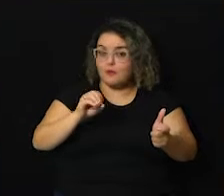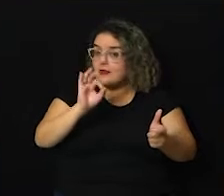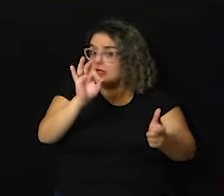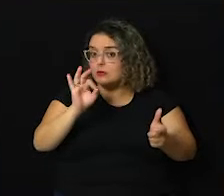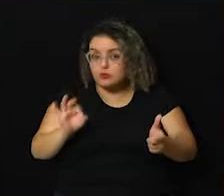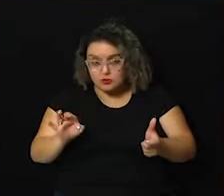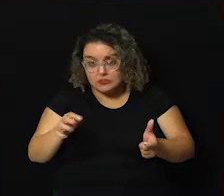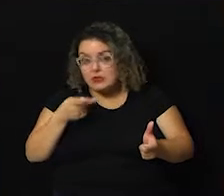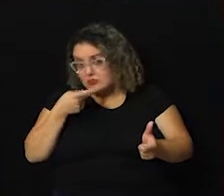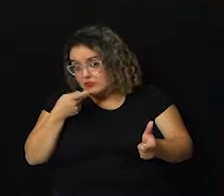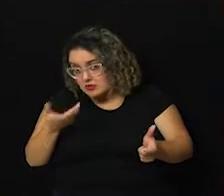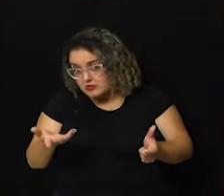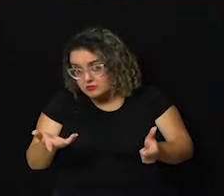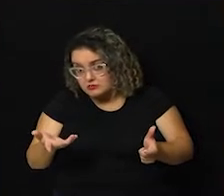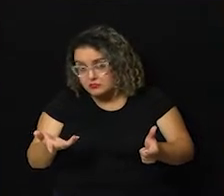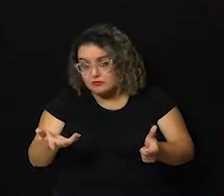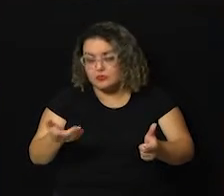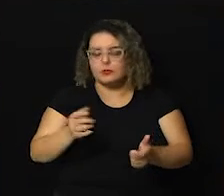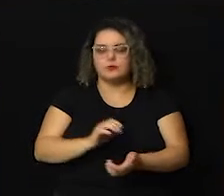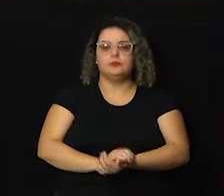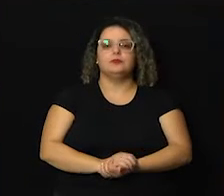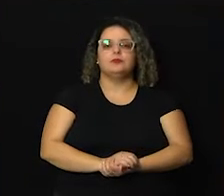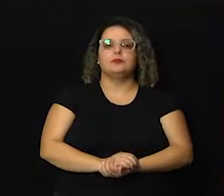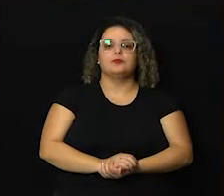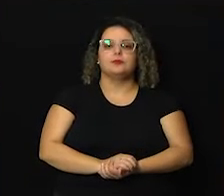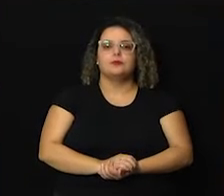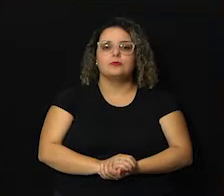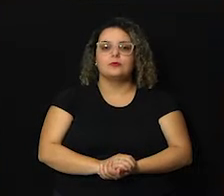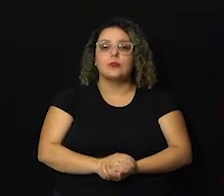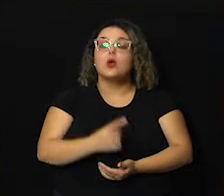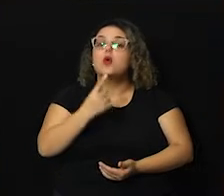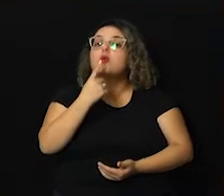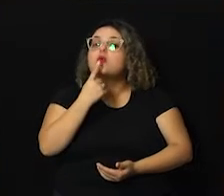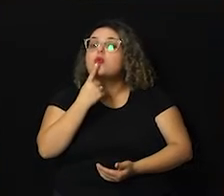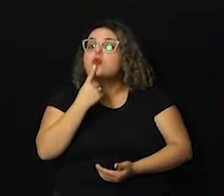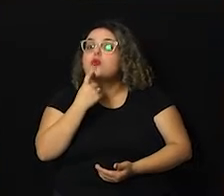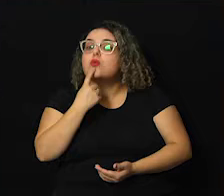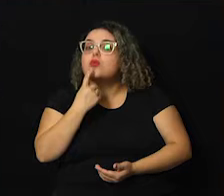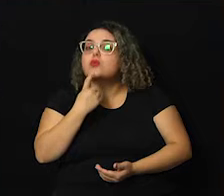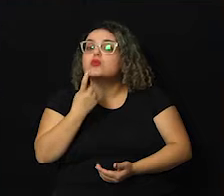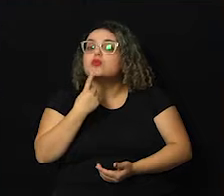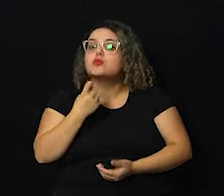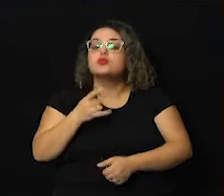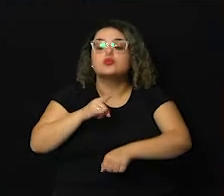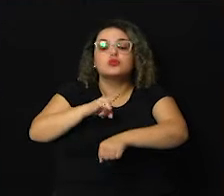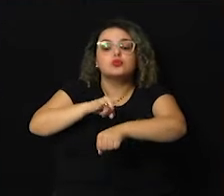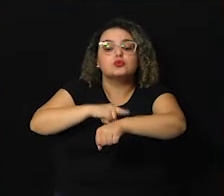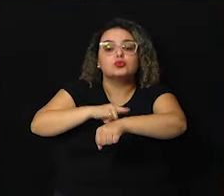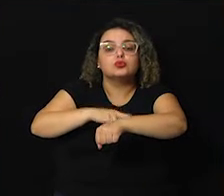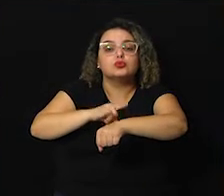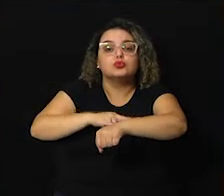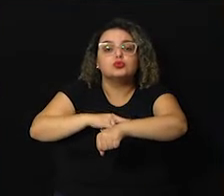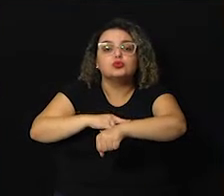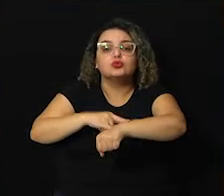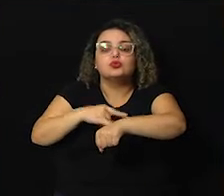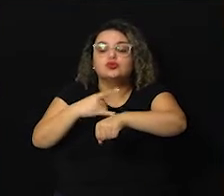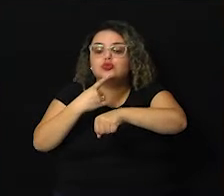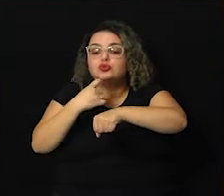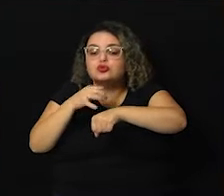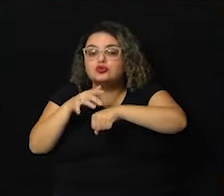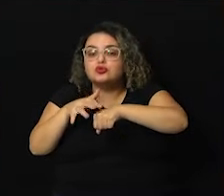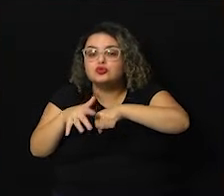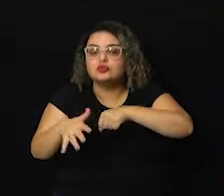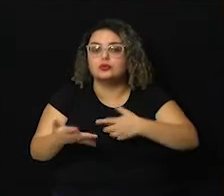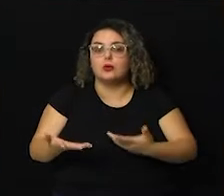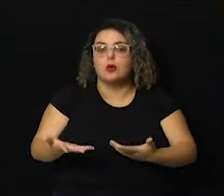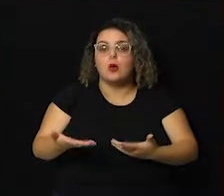90% das vezes, a hematúria, ou seja, urina com sangue, é um sinal de alerta, assim